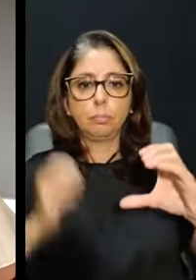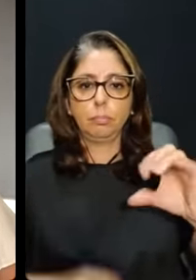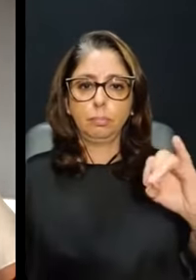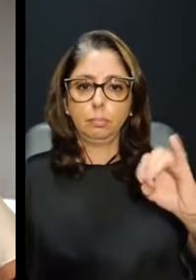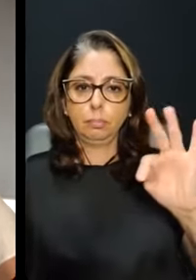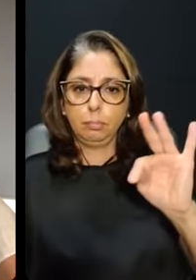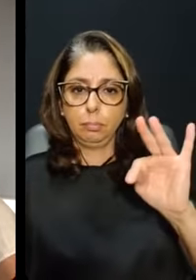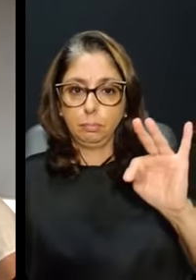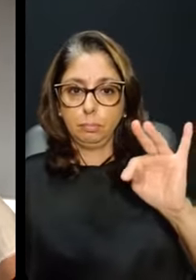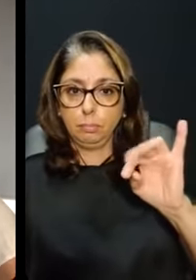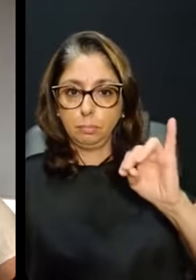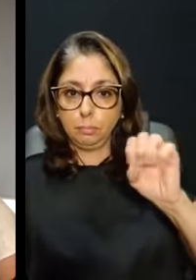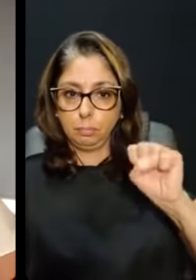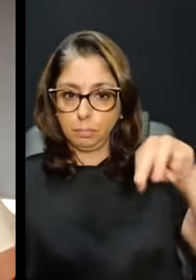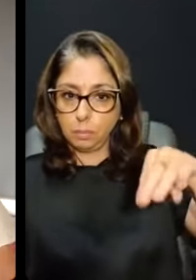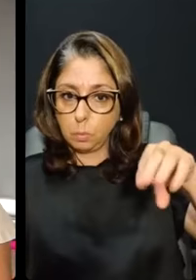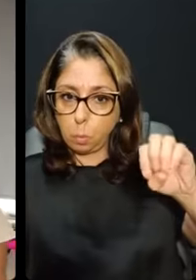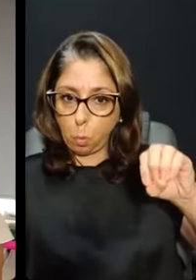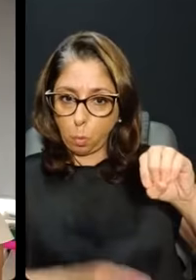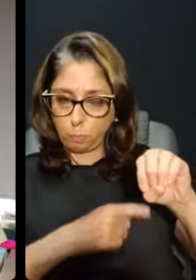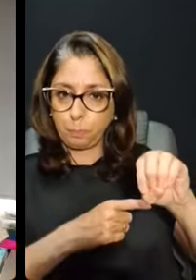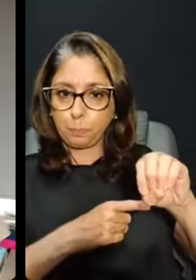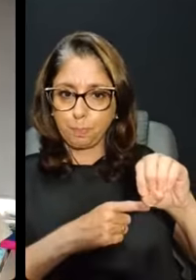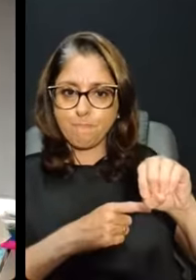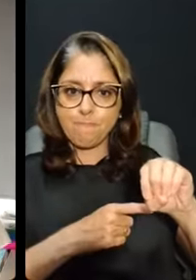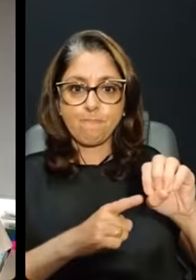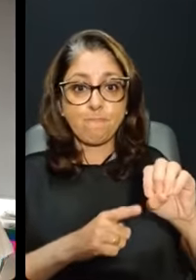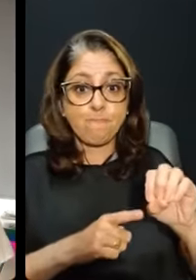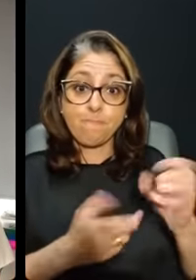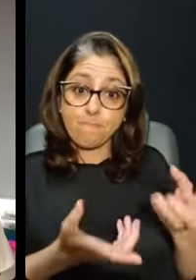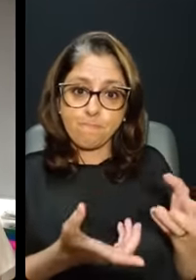deficiência. Então isso tem que ser realmente